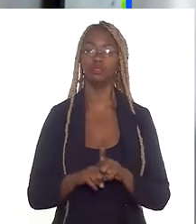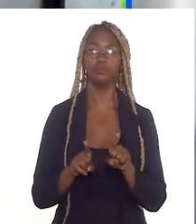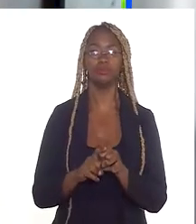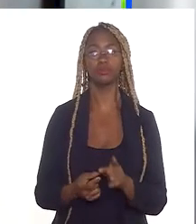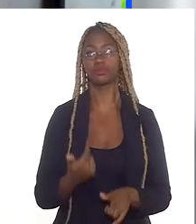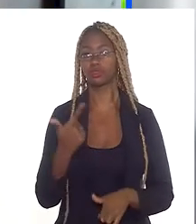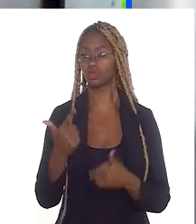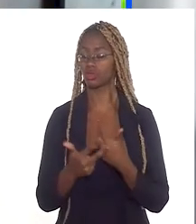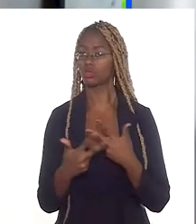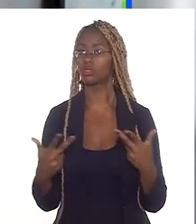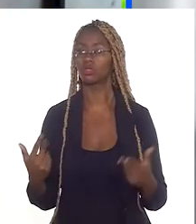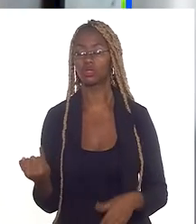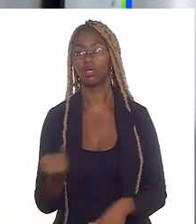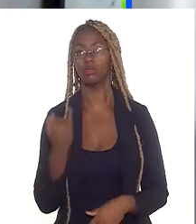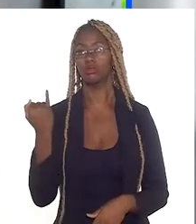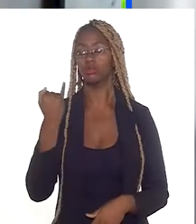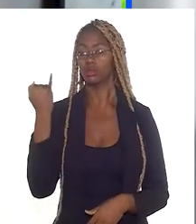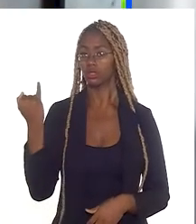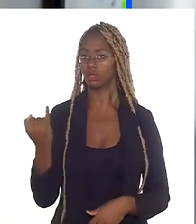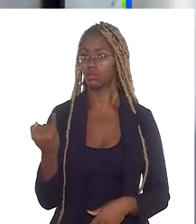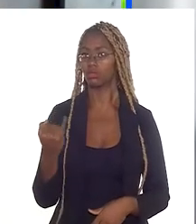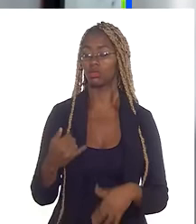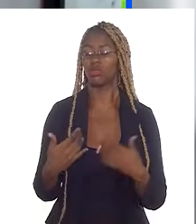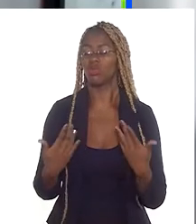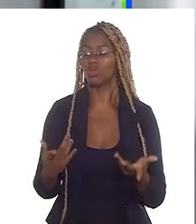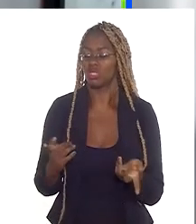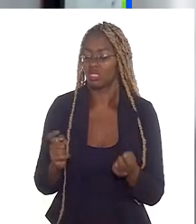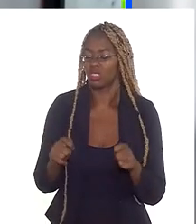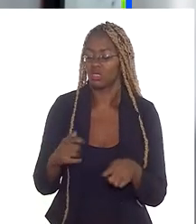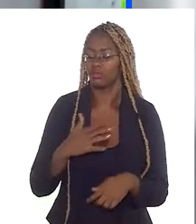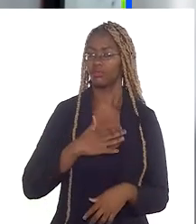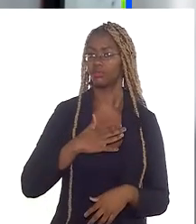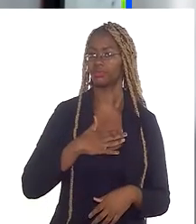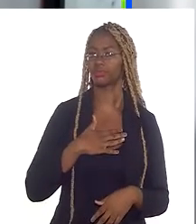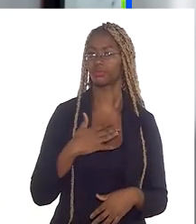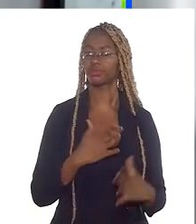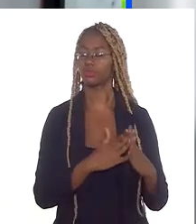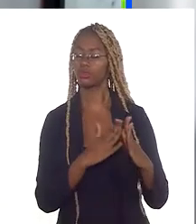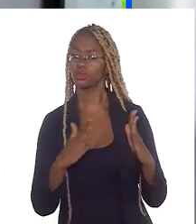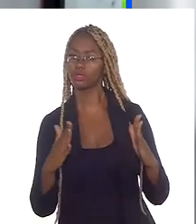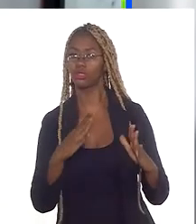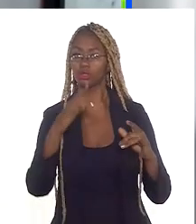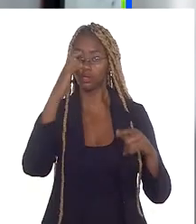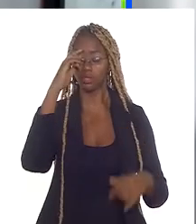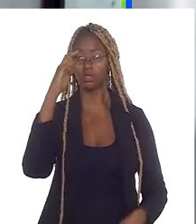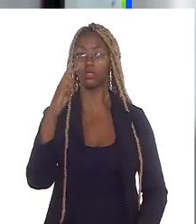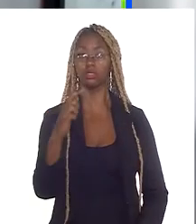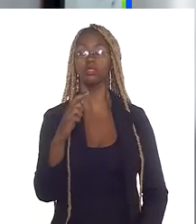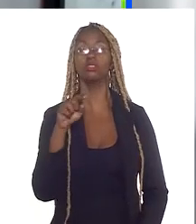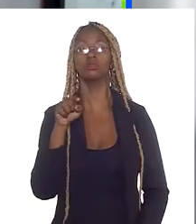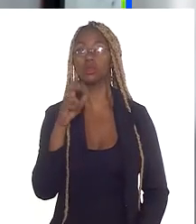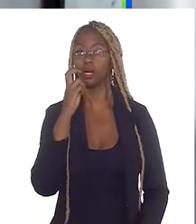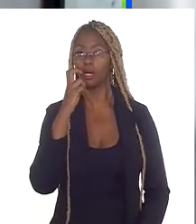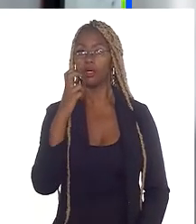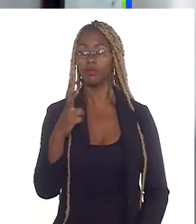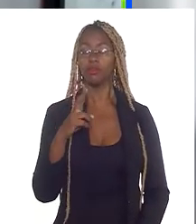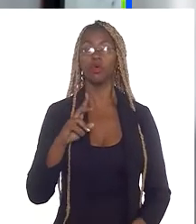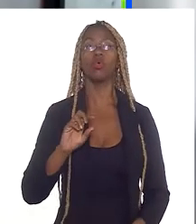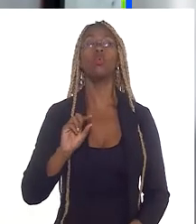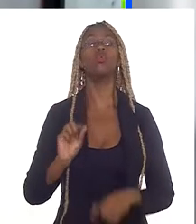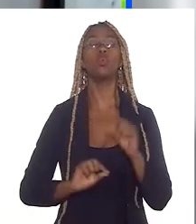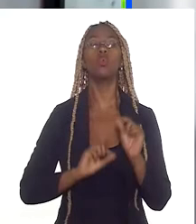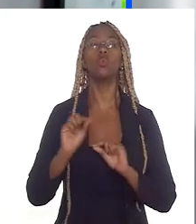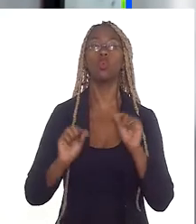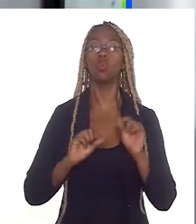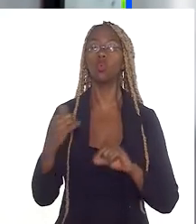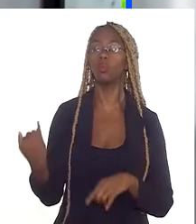e uma outra questão que eu acho muito importante que é o quanto é suficiente para mim esse é um momento muito interessante pra gente pensar sobre o que é